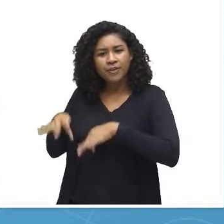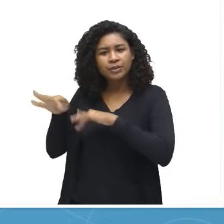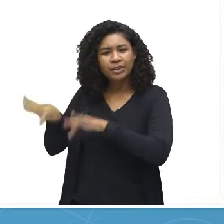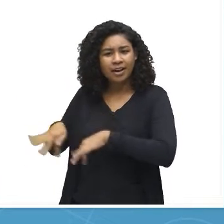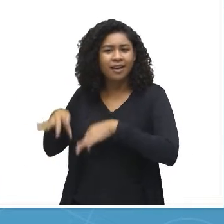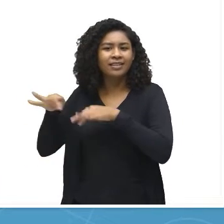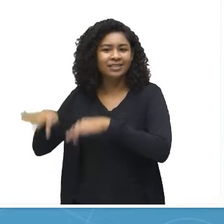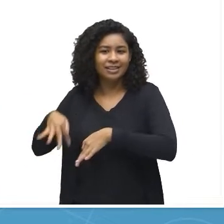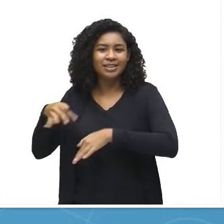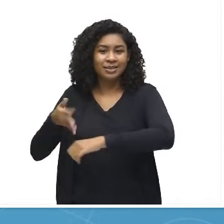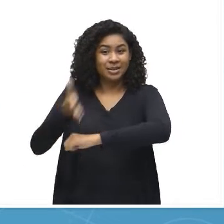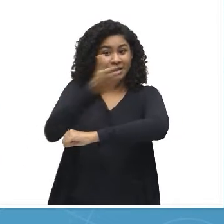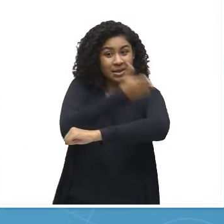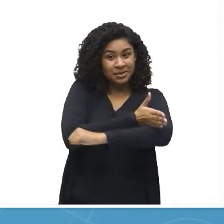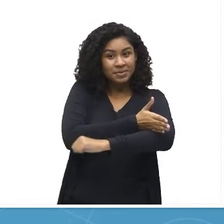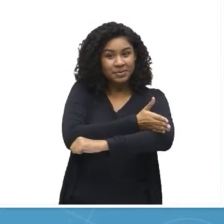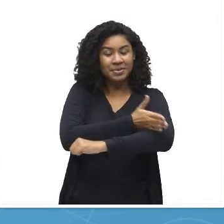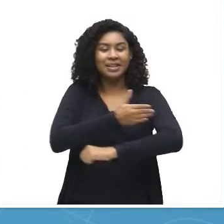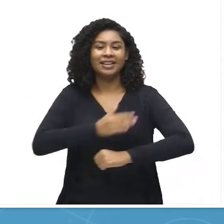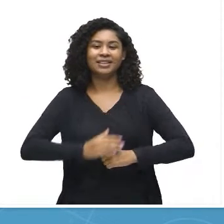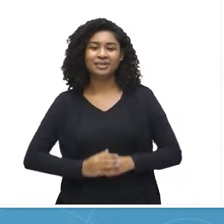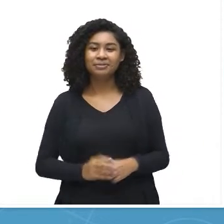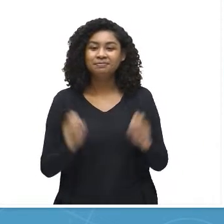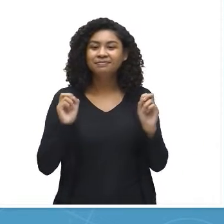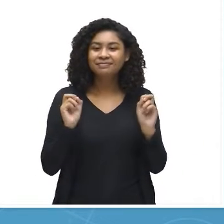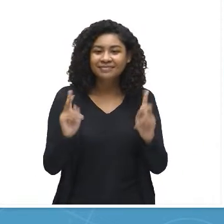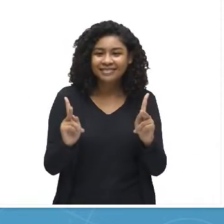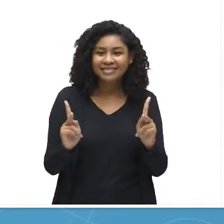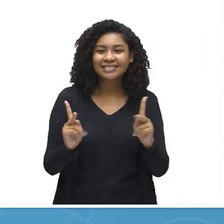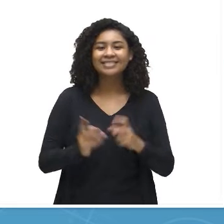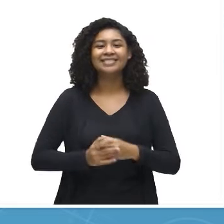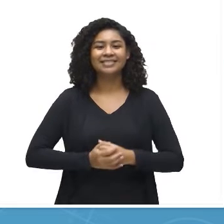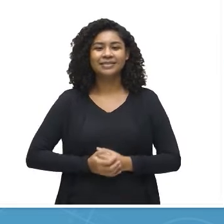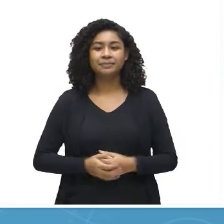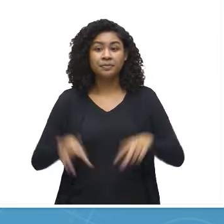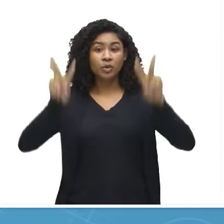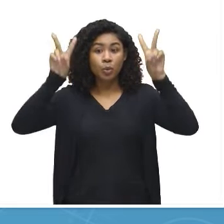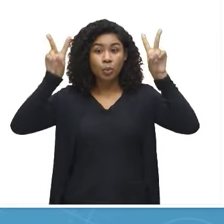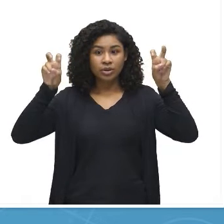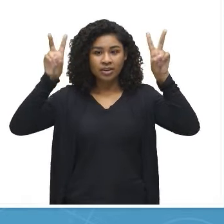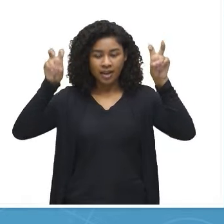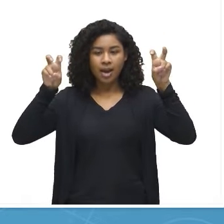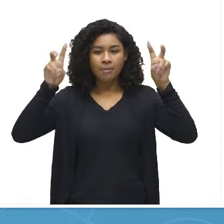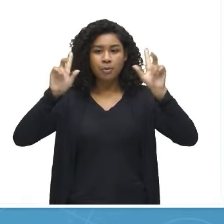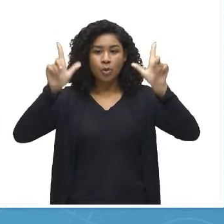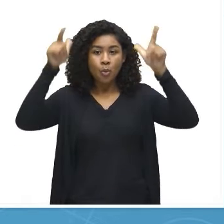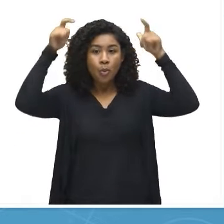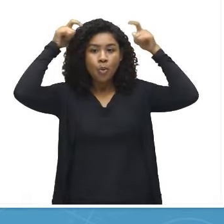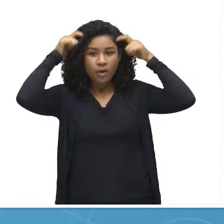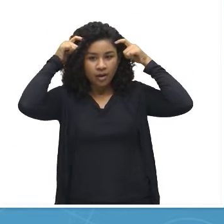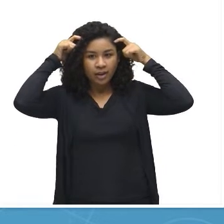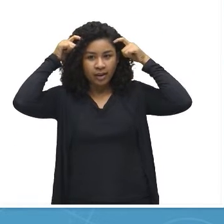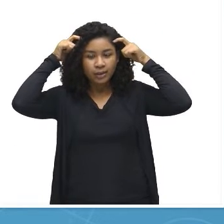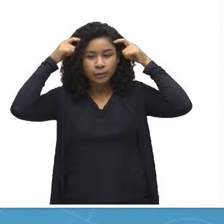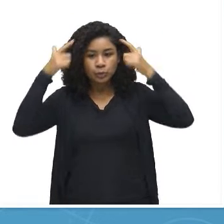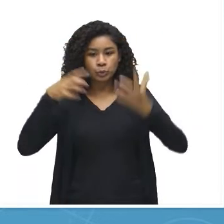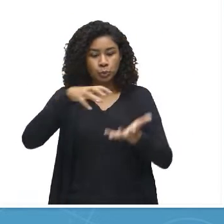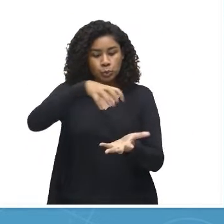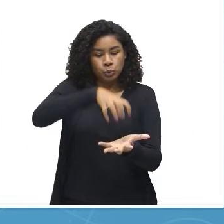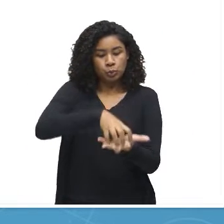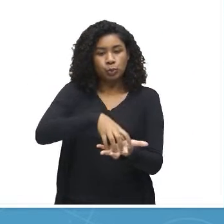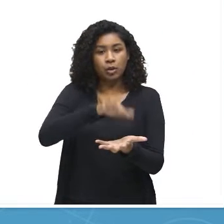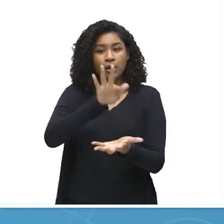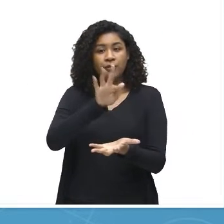Idade Média, certinho? Então vamos lá? Então hoje o tema da nossa aula vai ser o Reino Franco.